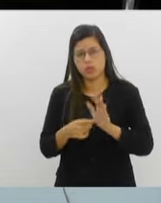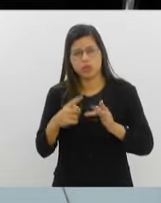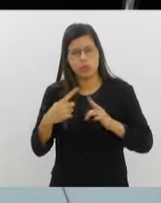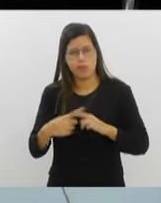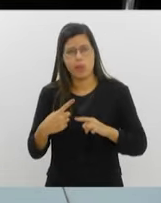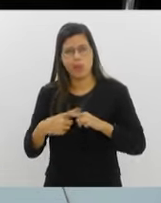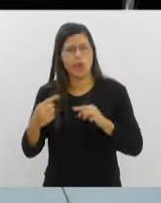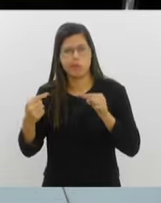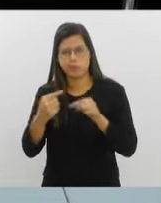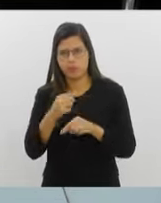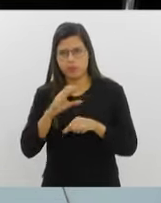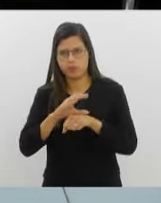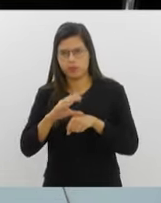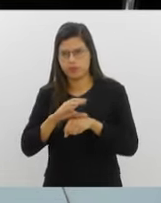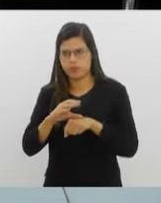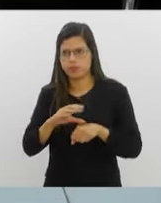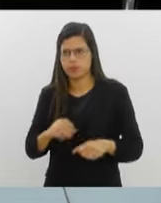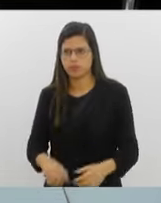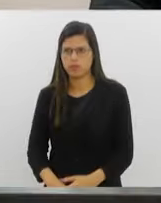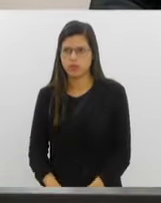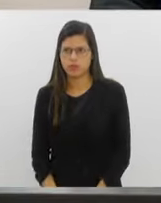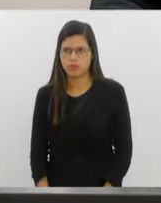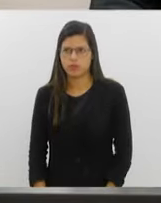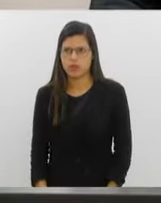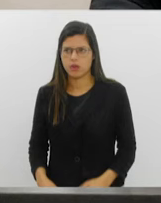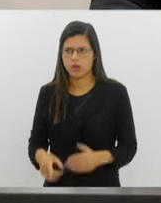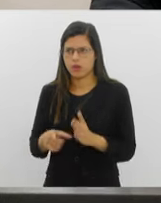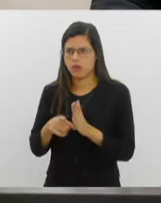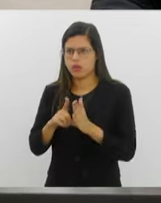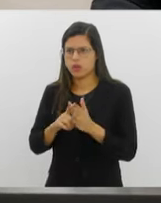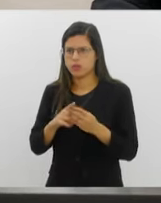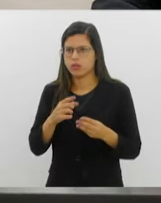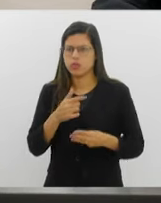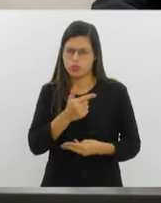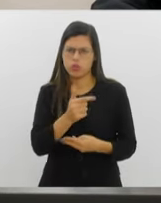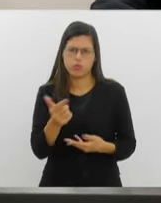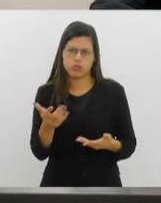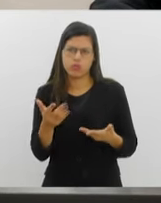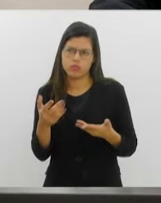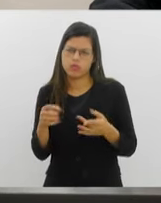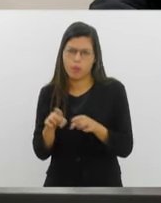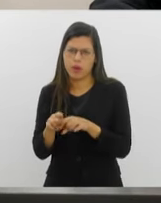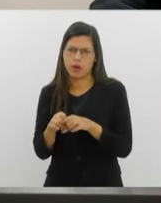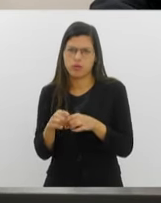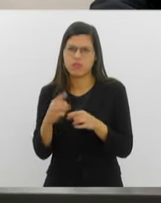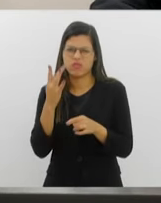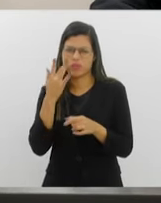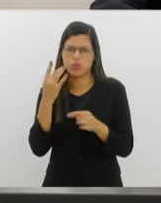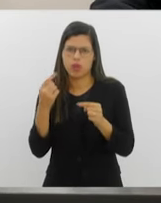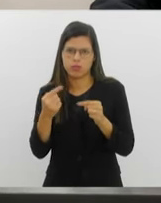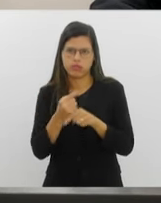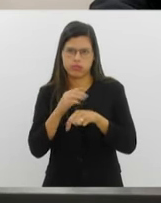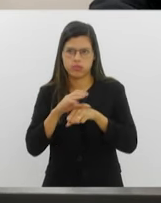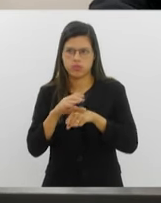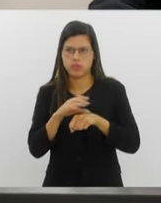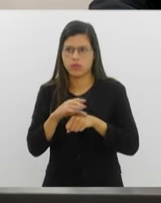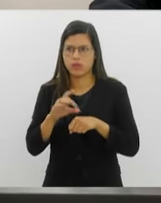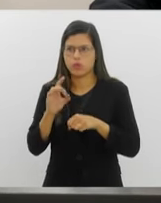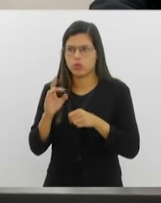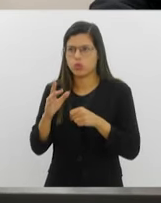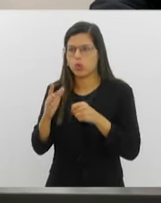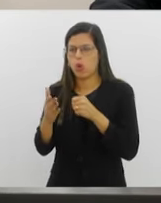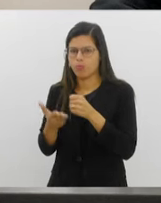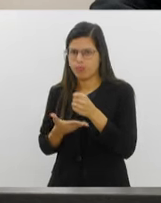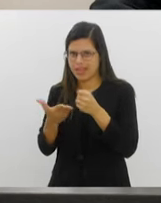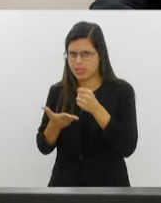da inconstitucionalidade. Eu, antes de passar a palavra para os demais, que acredito que também sejam pela inconstitucionalidade, vou só fazer uma sustentação muito breve